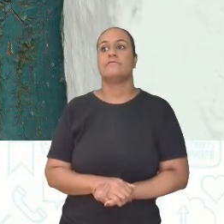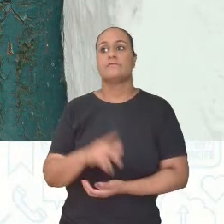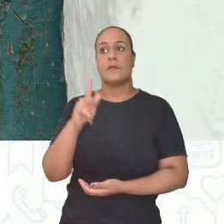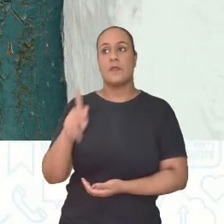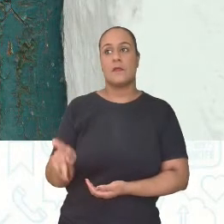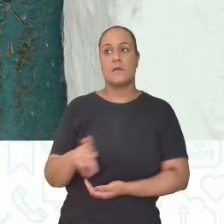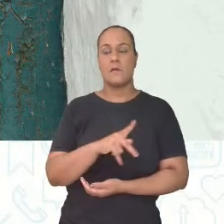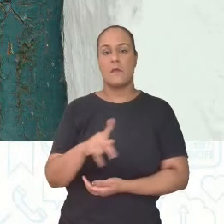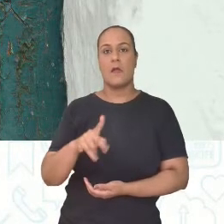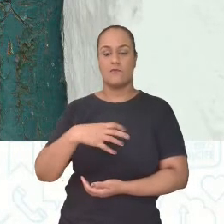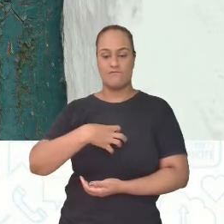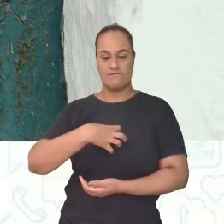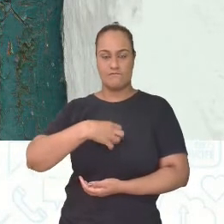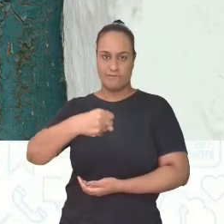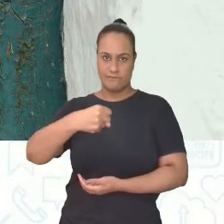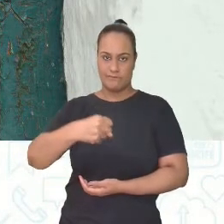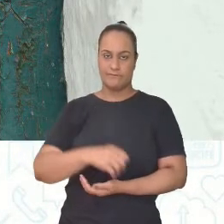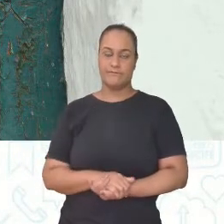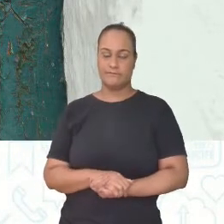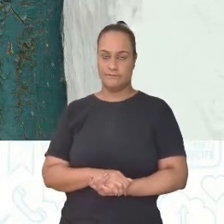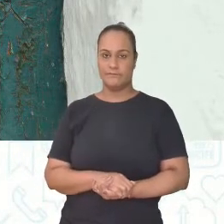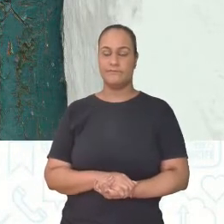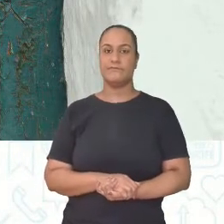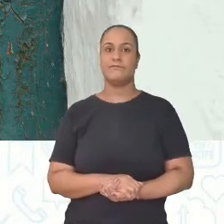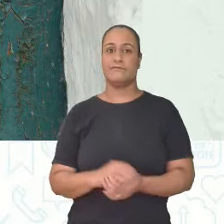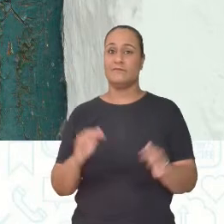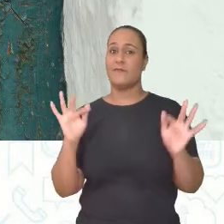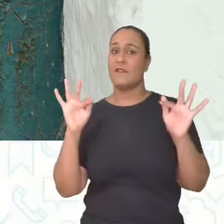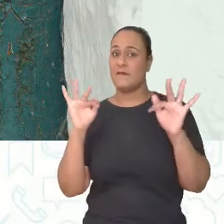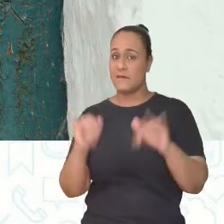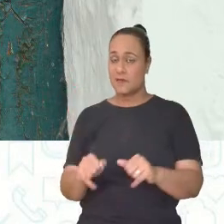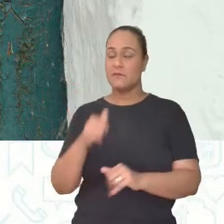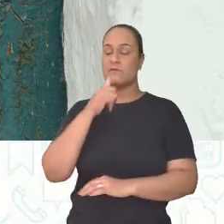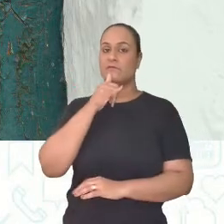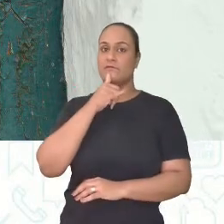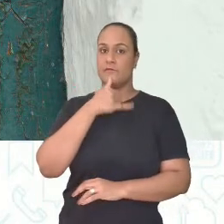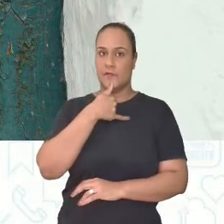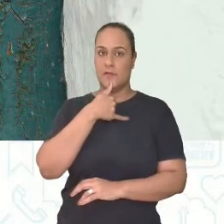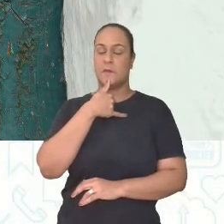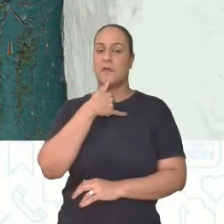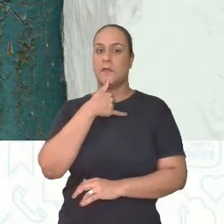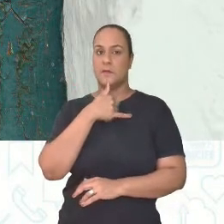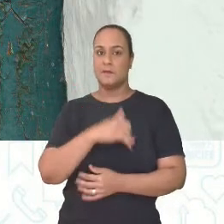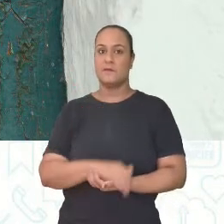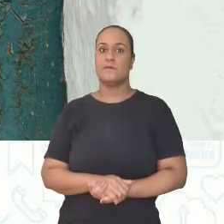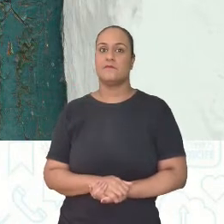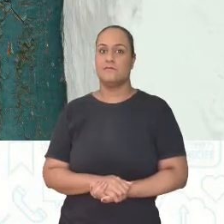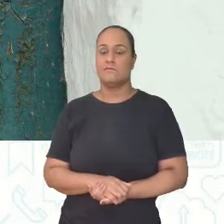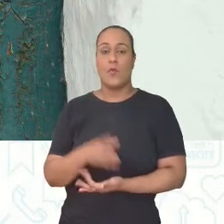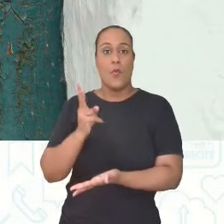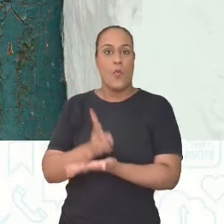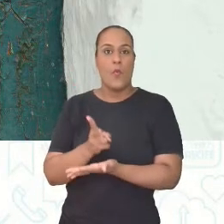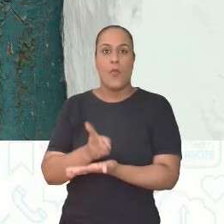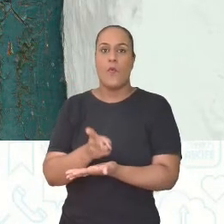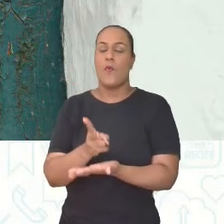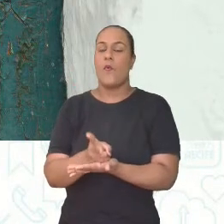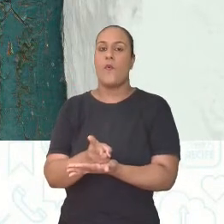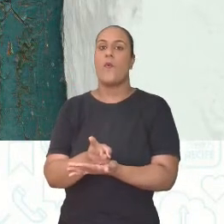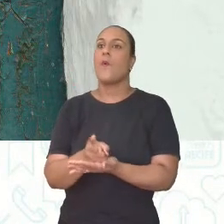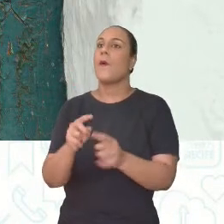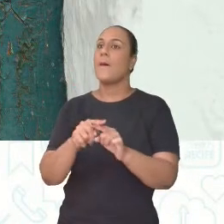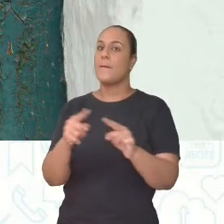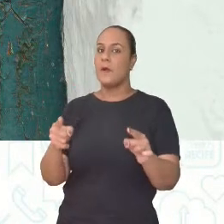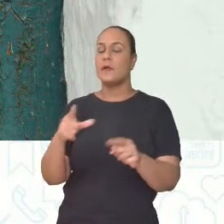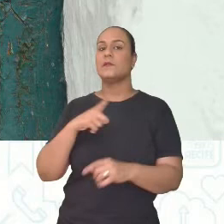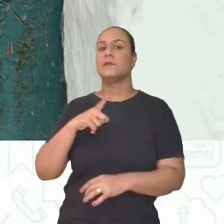Ribeiro suicidou-se. Então, foi um desfecho aí, infelizmente, né, não avançou mais, mas tem